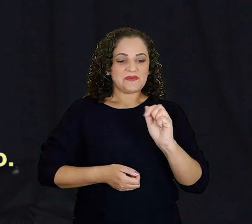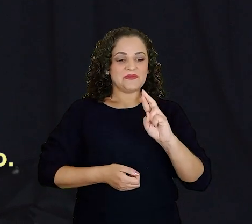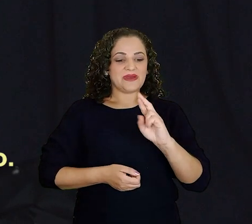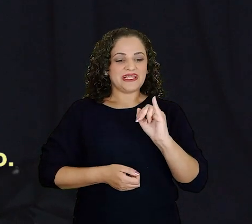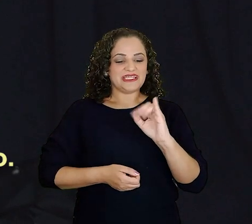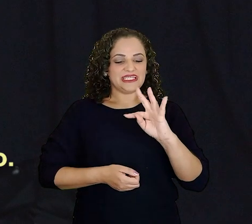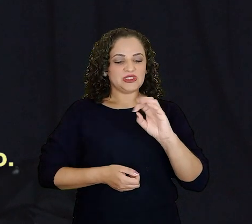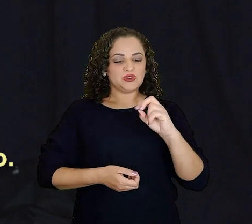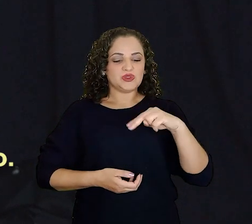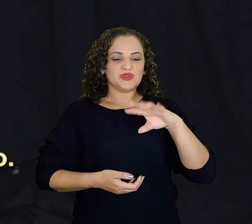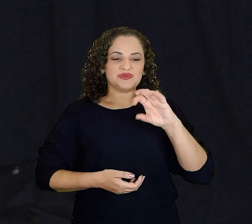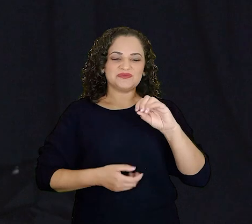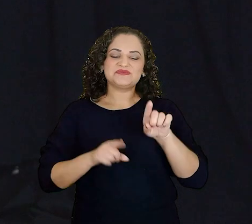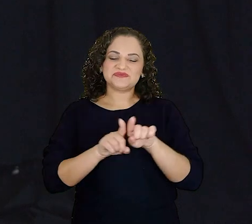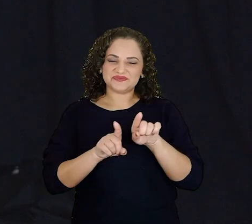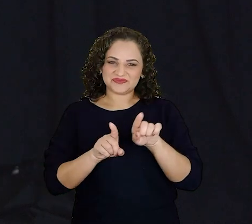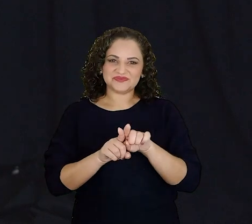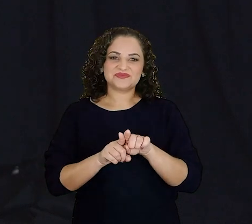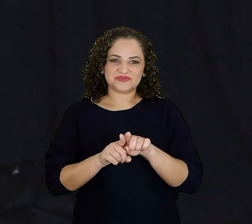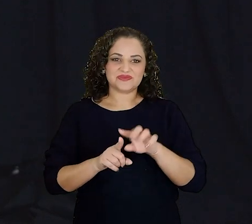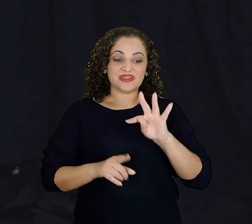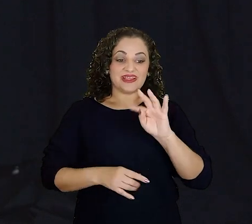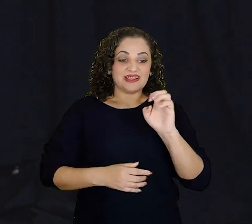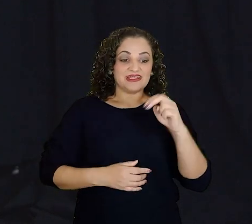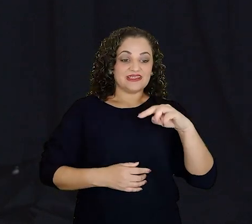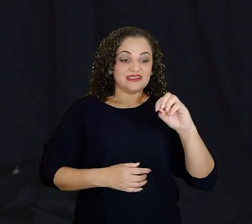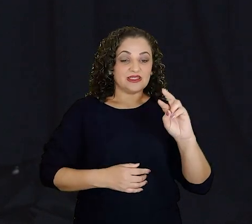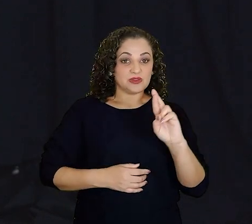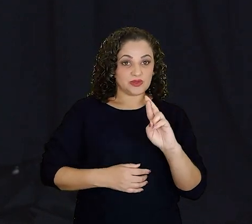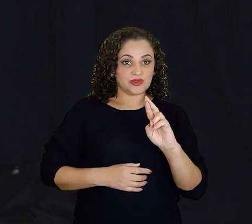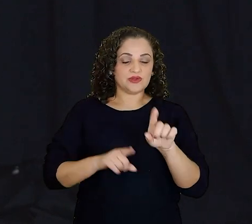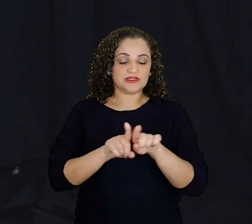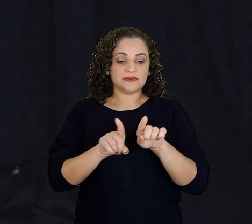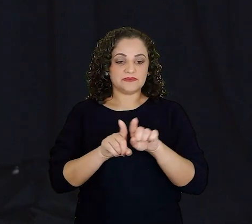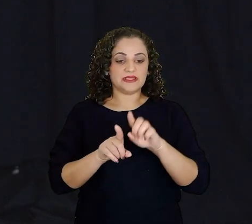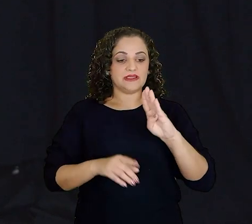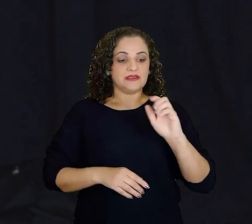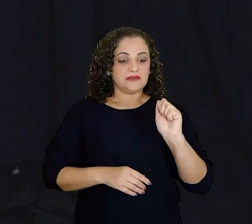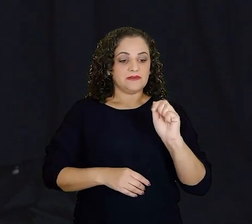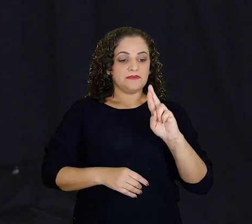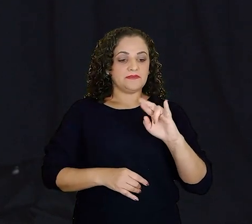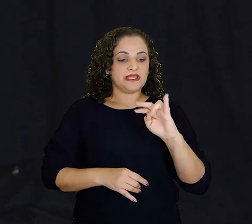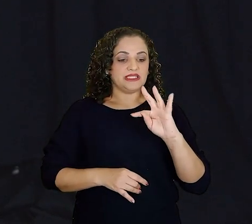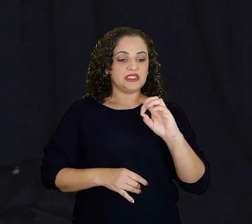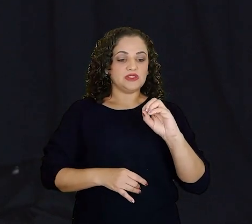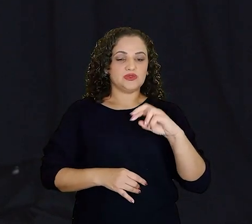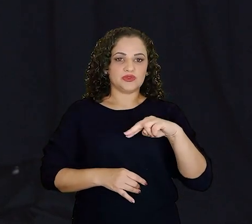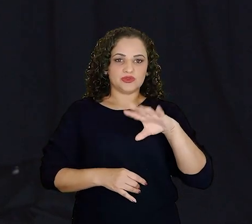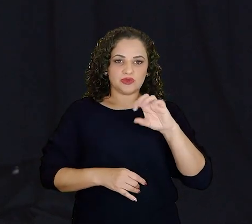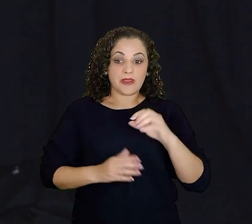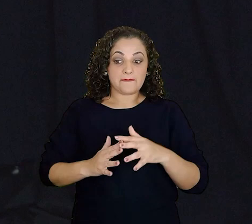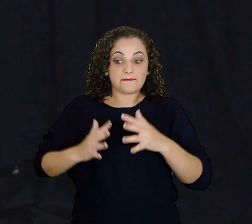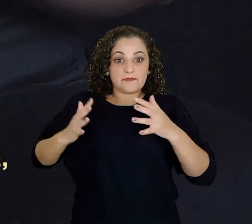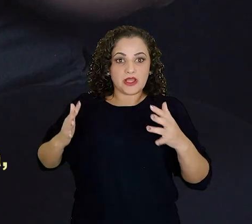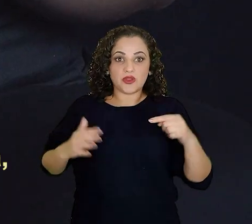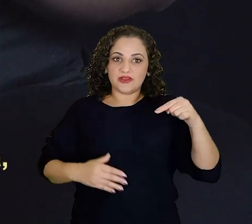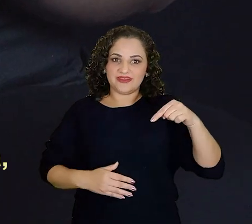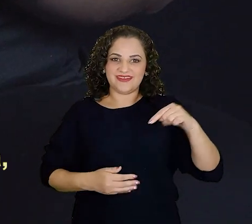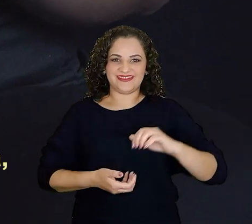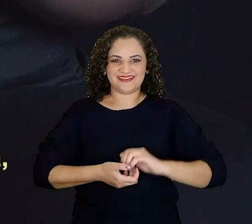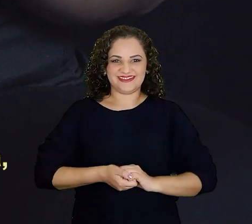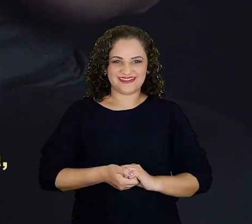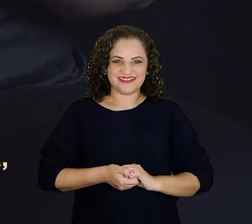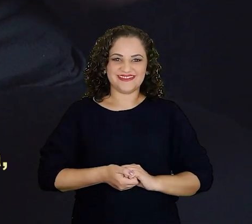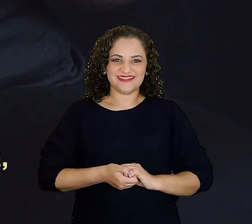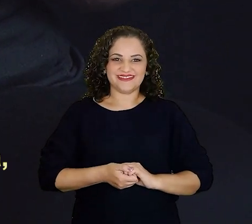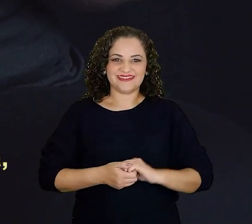e o barítono. O tenor e o barítono são bem maiores que esse aqui, que é o concert. A